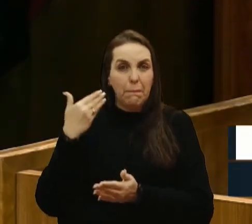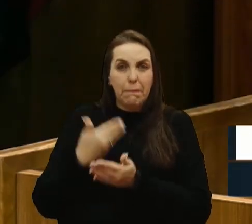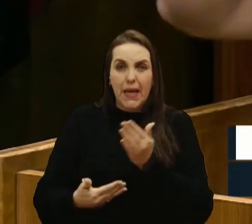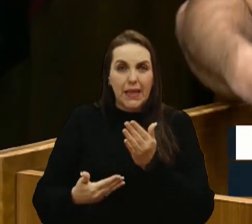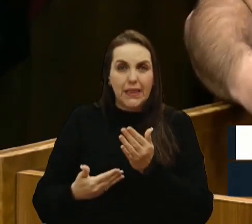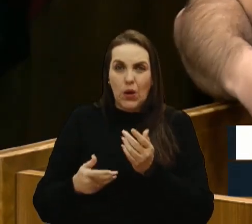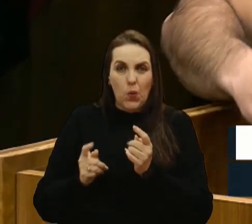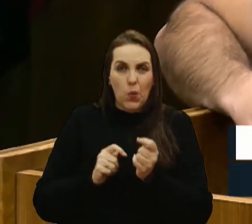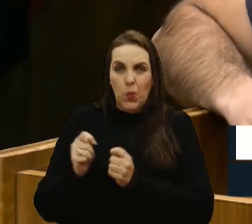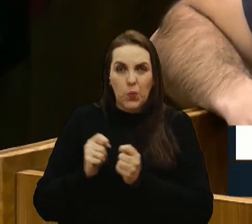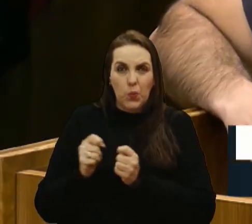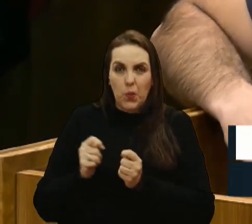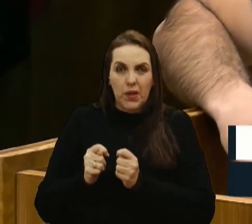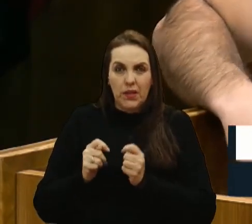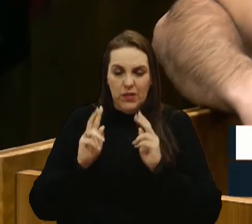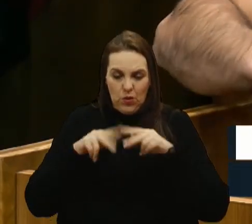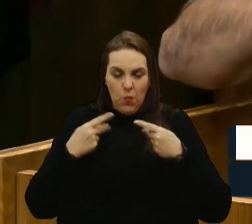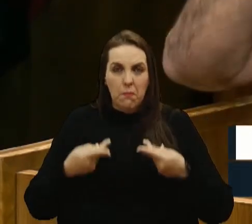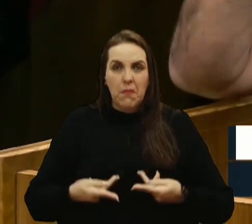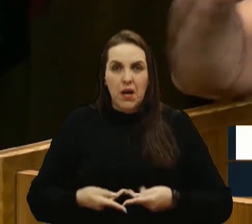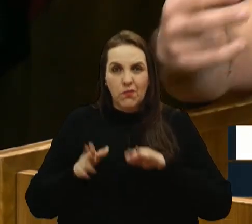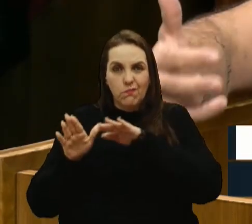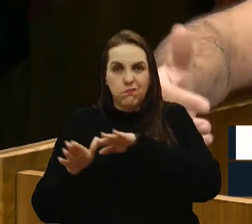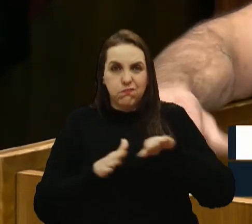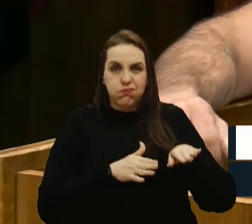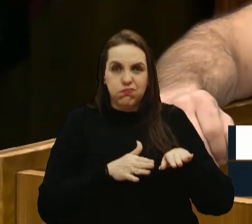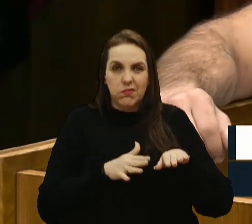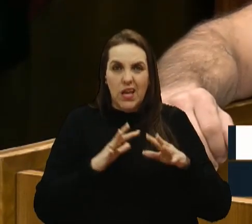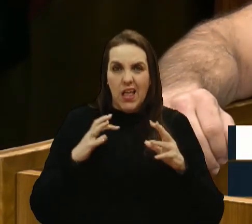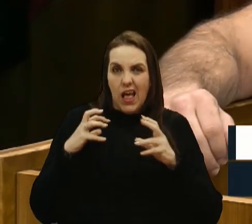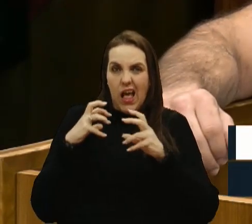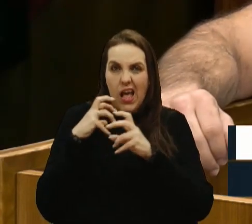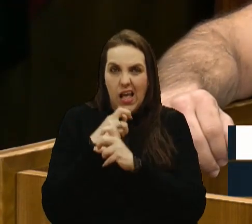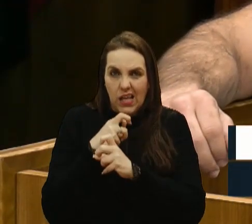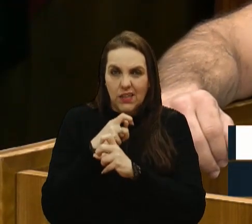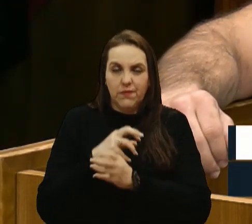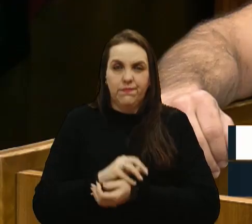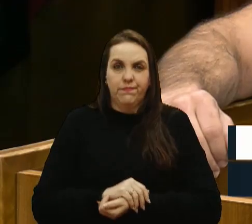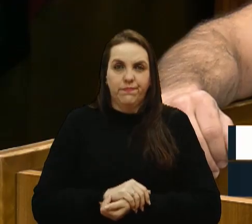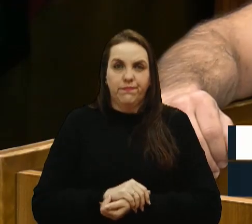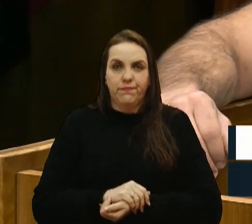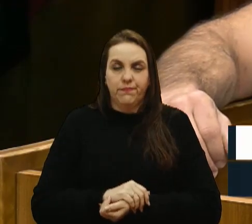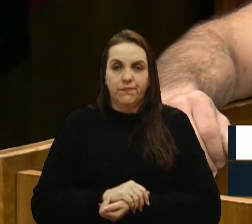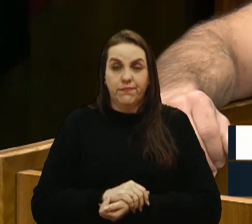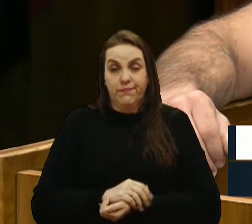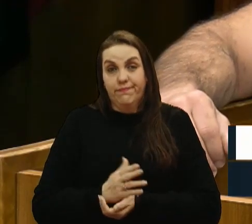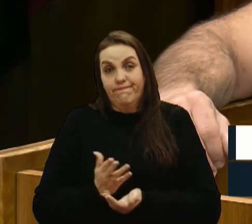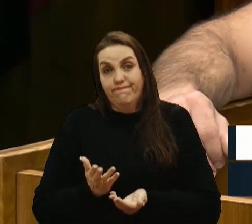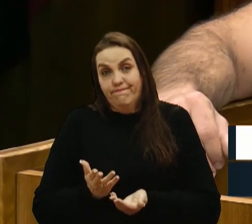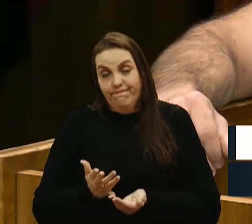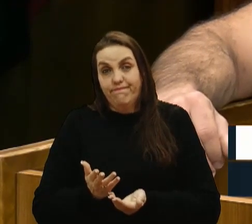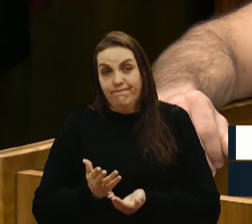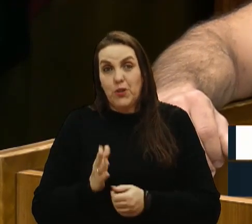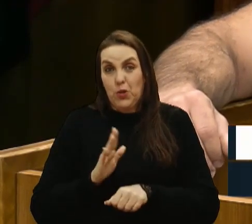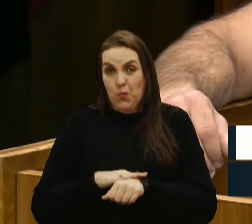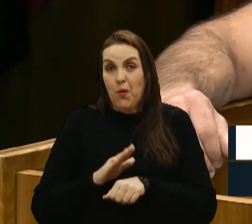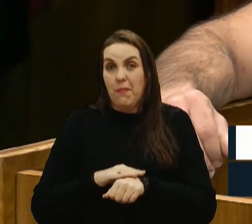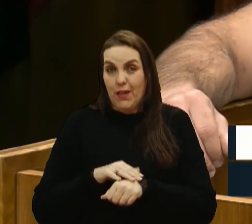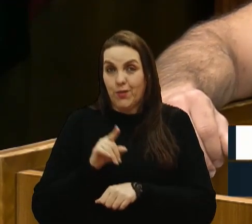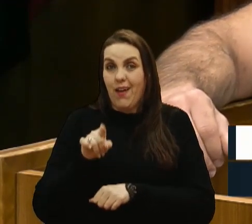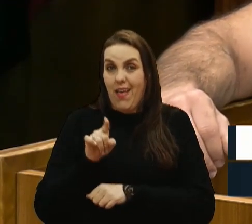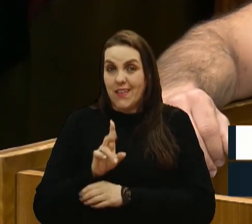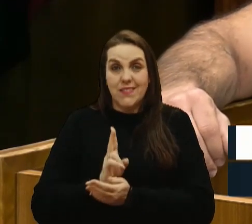as vestes de ser humano e ele se transforma em um animal. E aí a presa dele vai